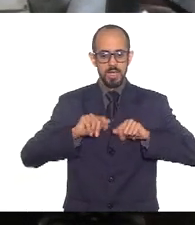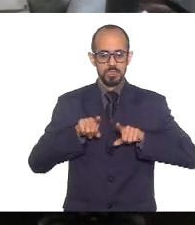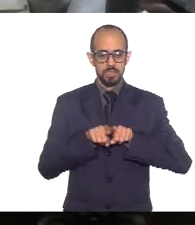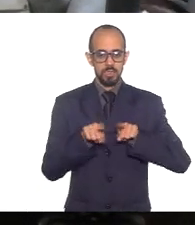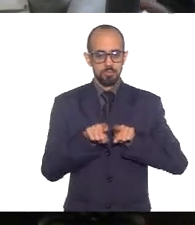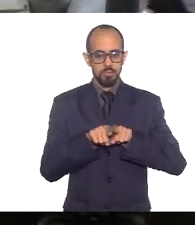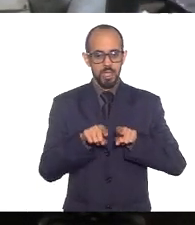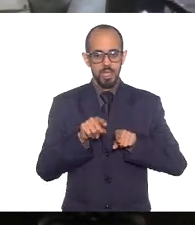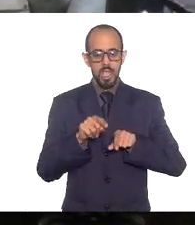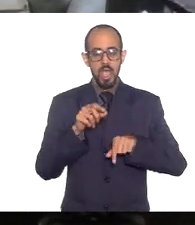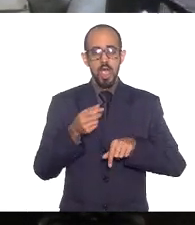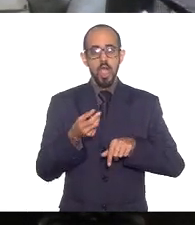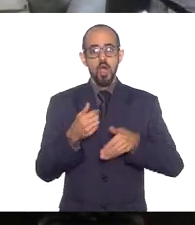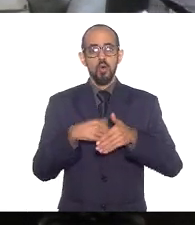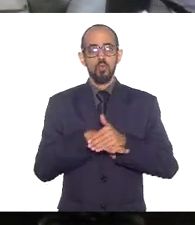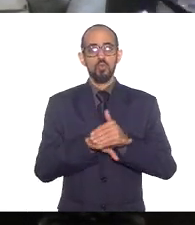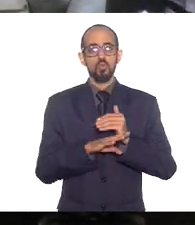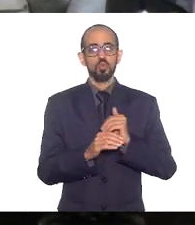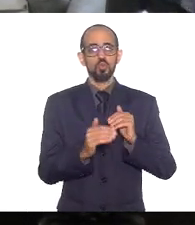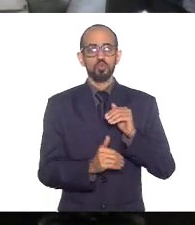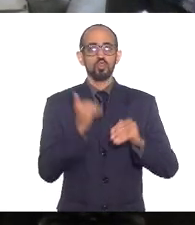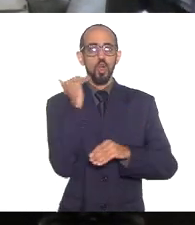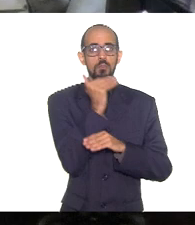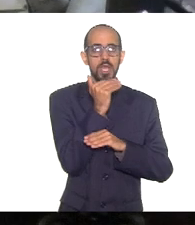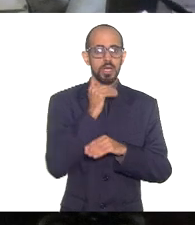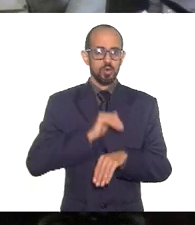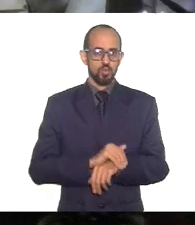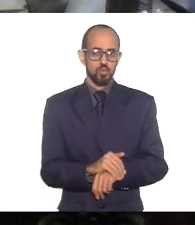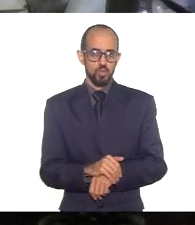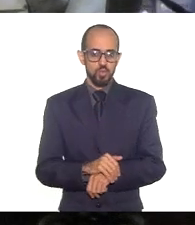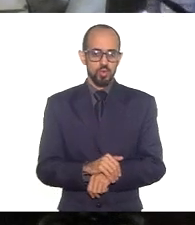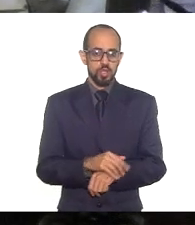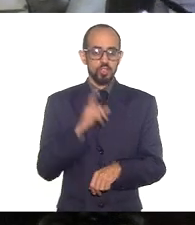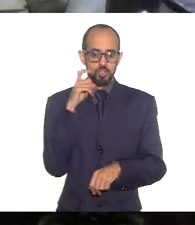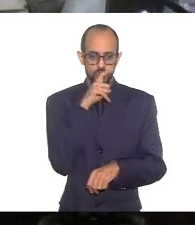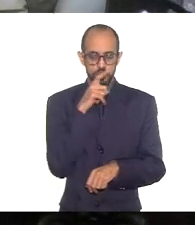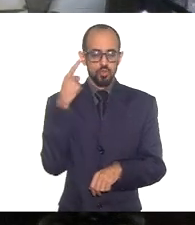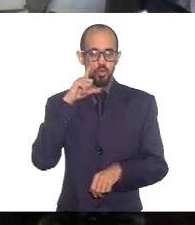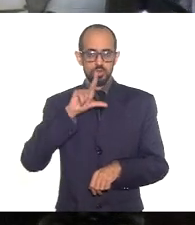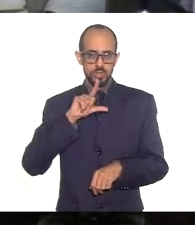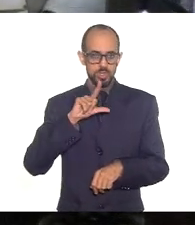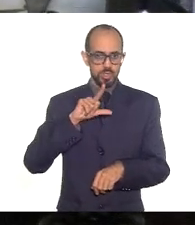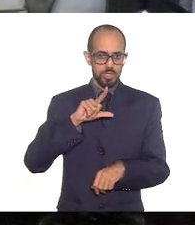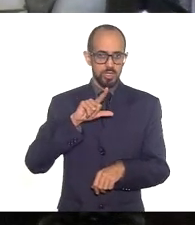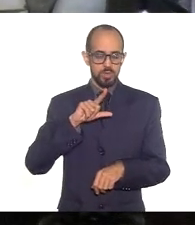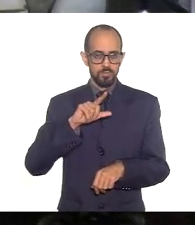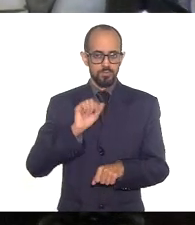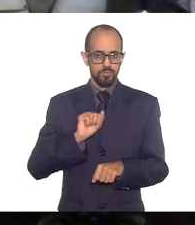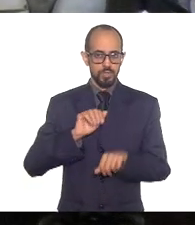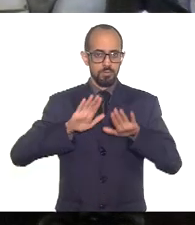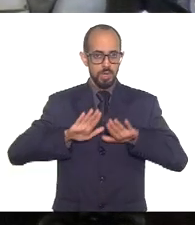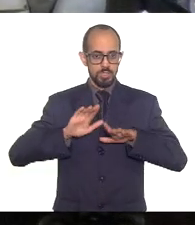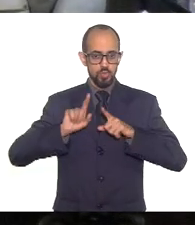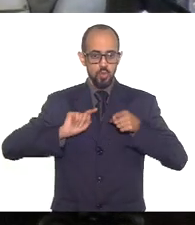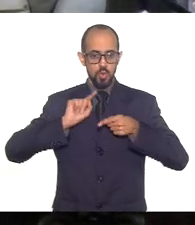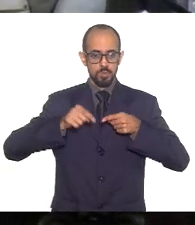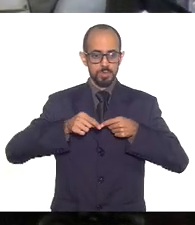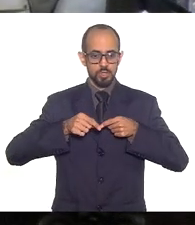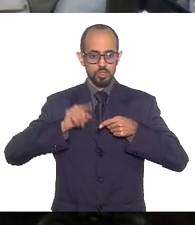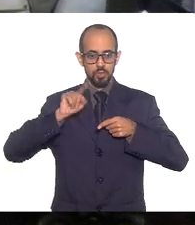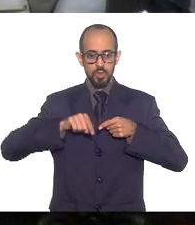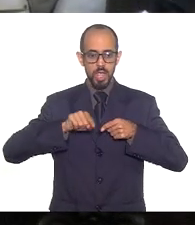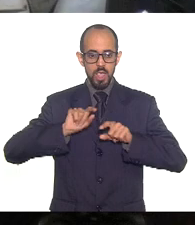é o fundo soberano difícil vai pensar porque não queremos isso ar mais tempo objetivo do fundo